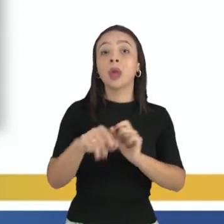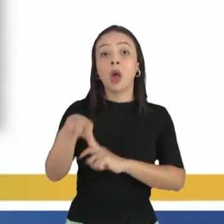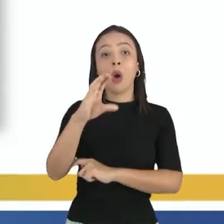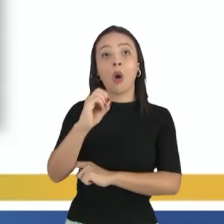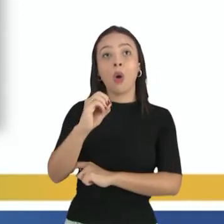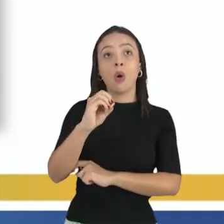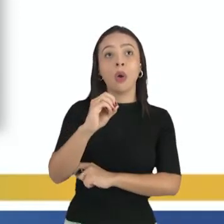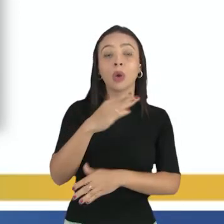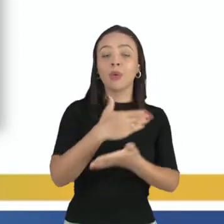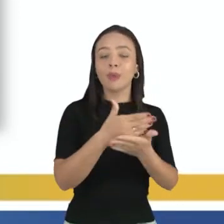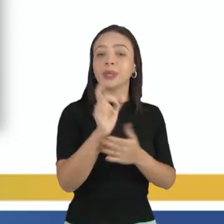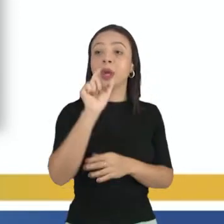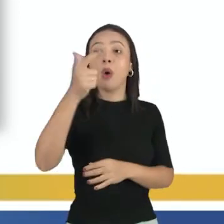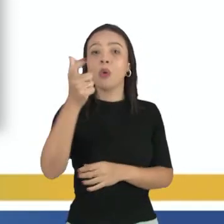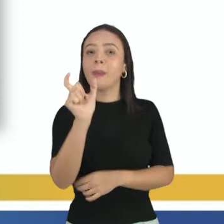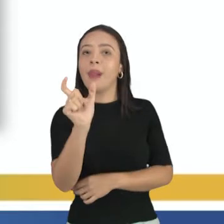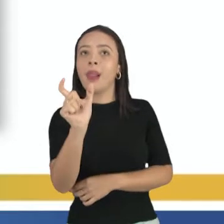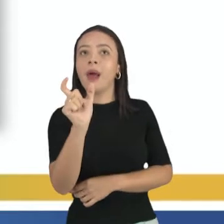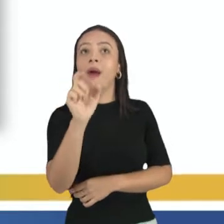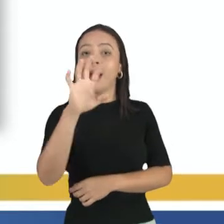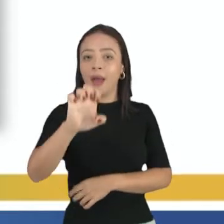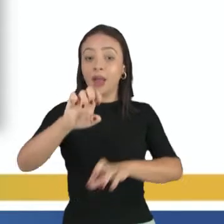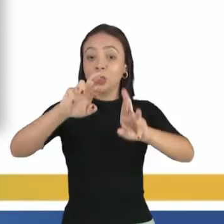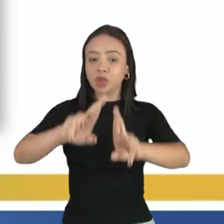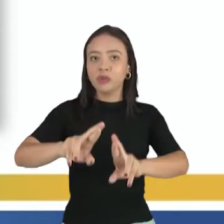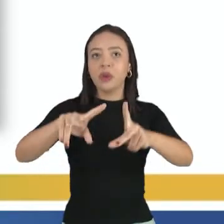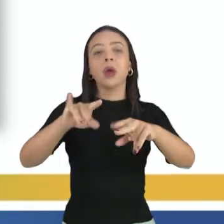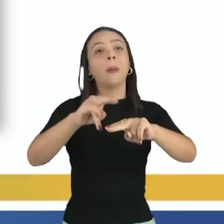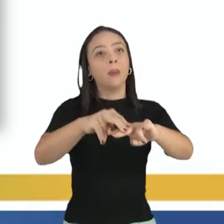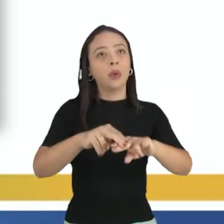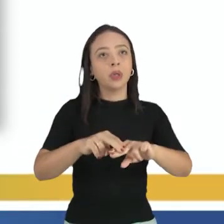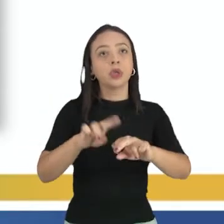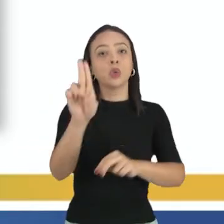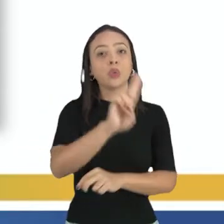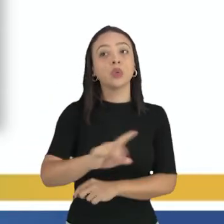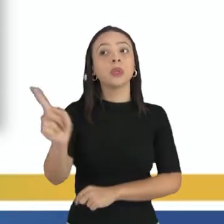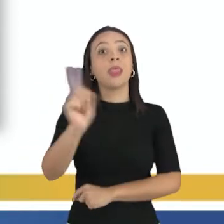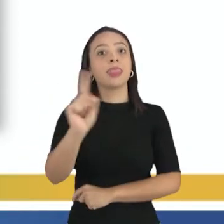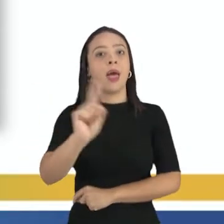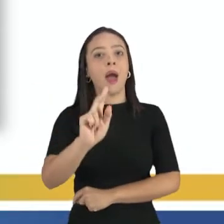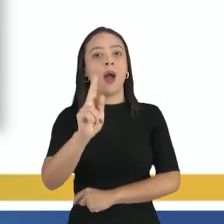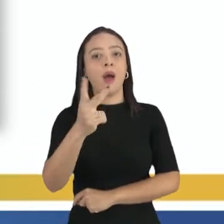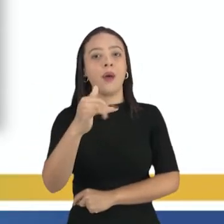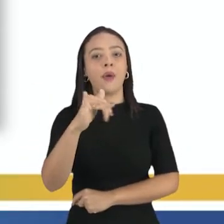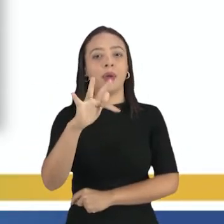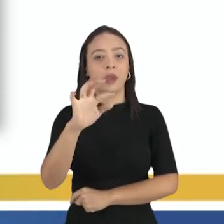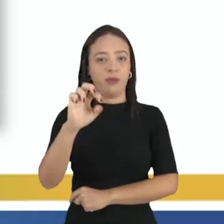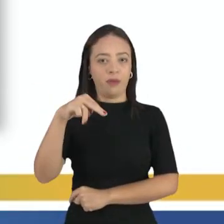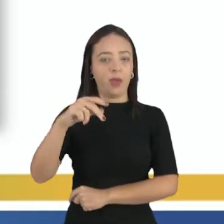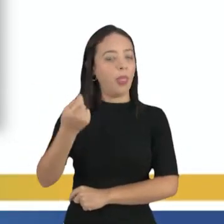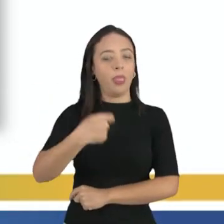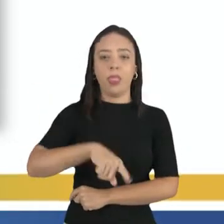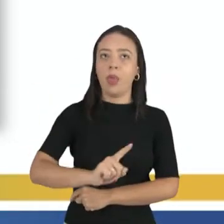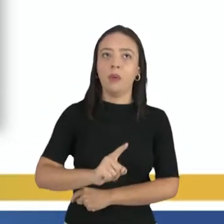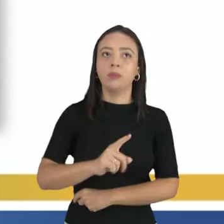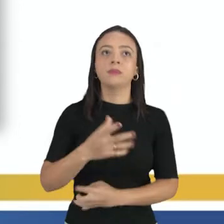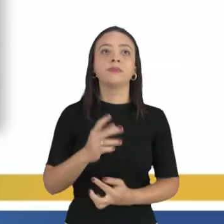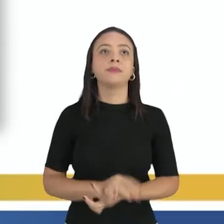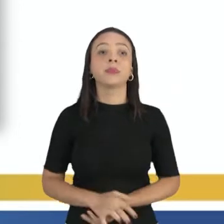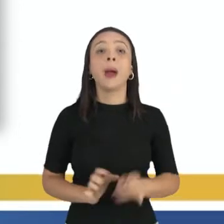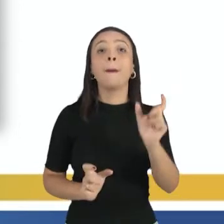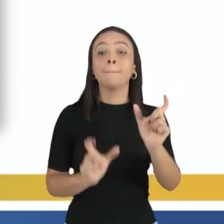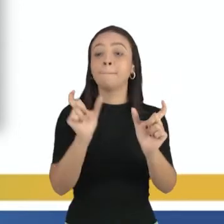e começa a palavra E são diferentes, não se utiliza o hífen, ou seja, as duas palavras, o